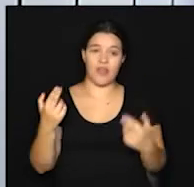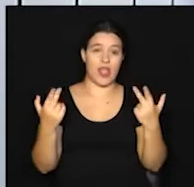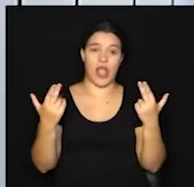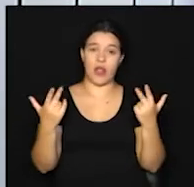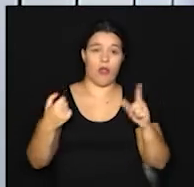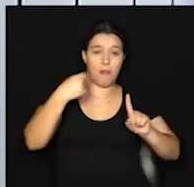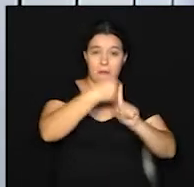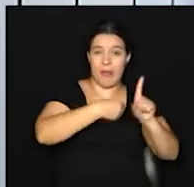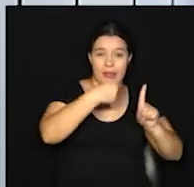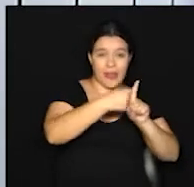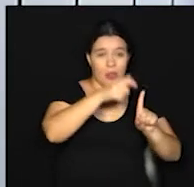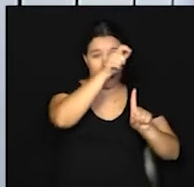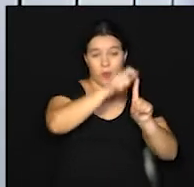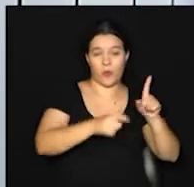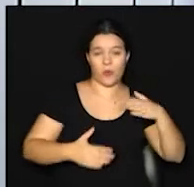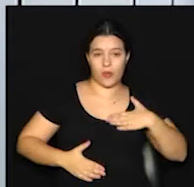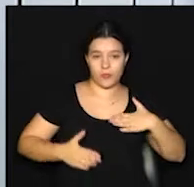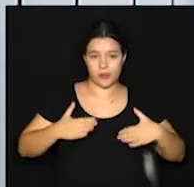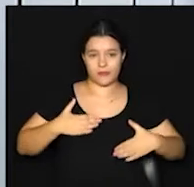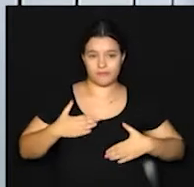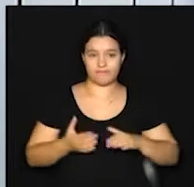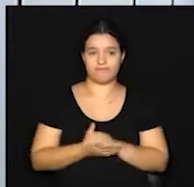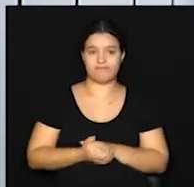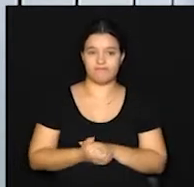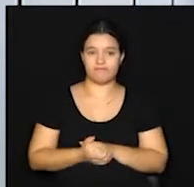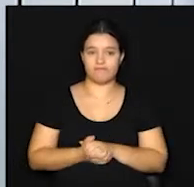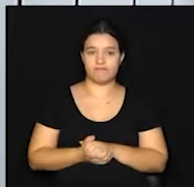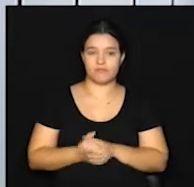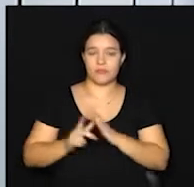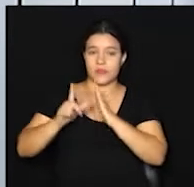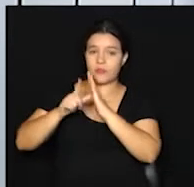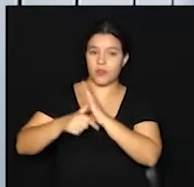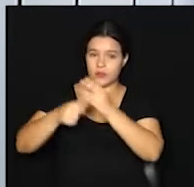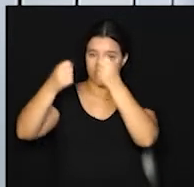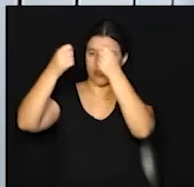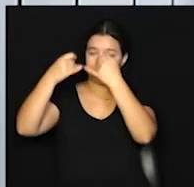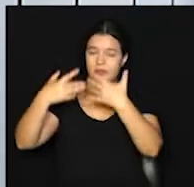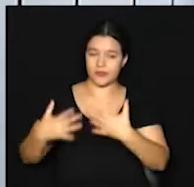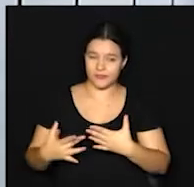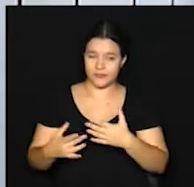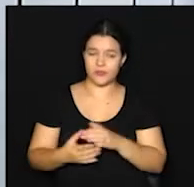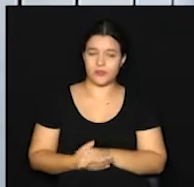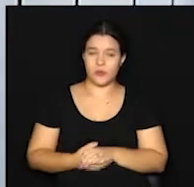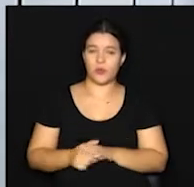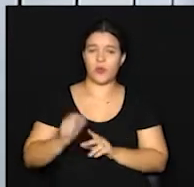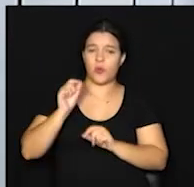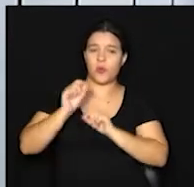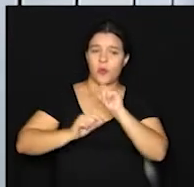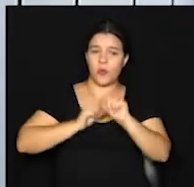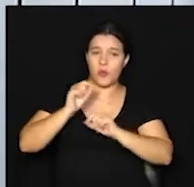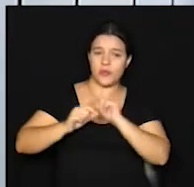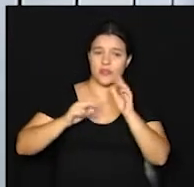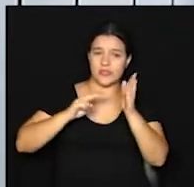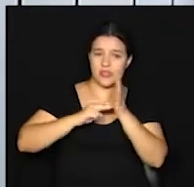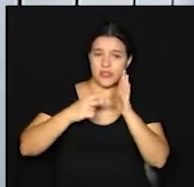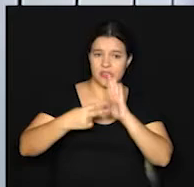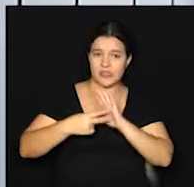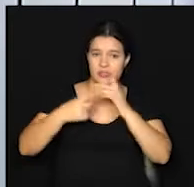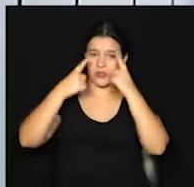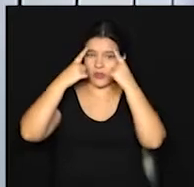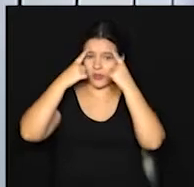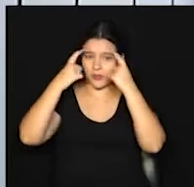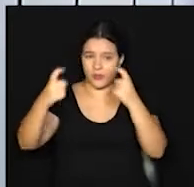agressão física, né? E já eu vou pedir para você explicar o que é essa agressão psicológica. É o homem,